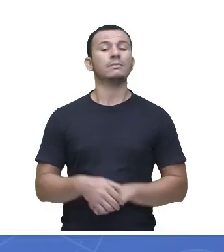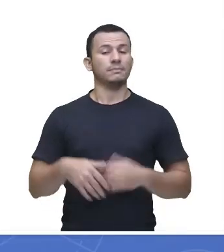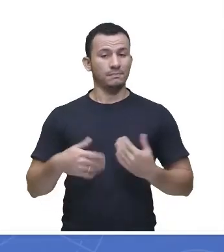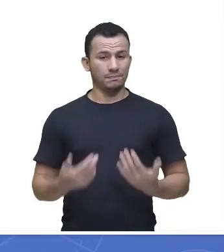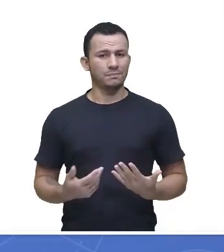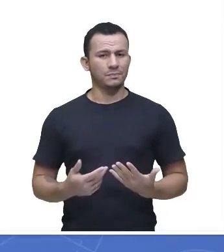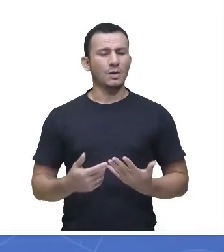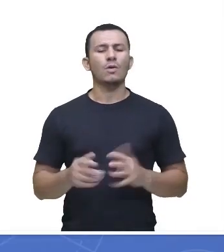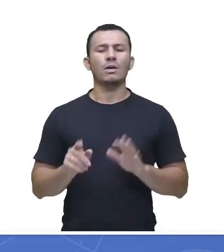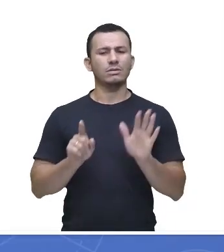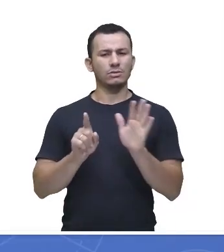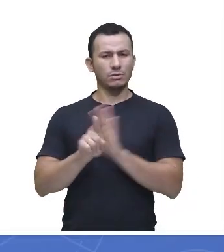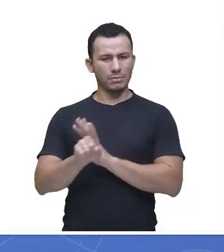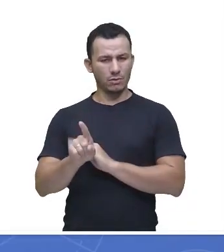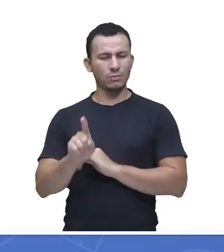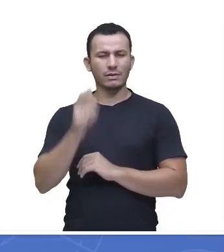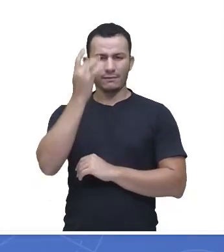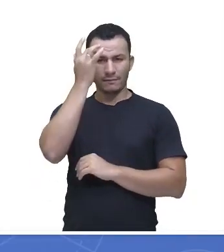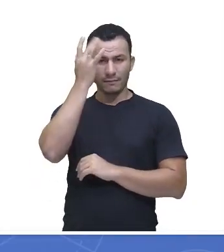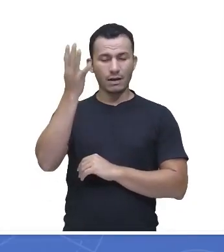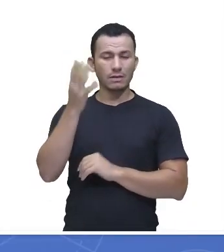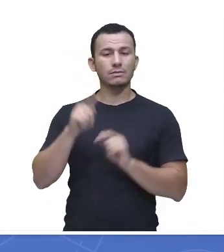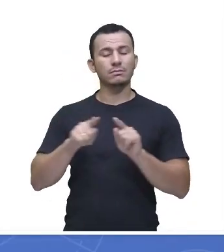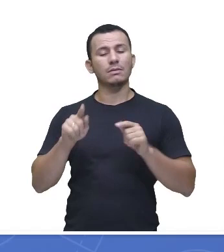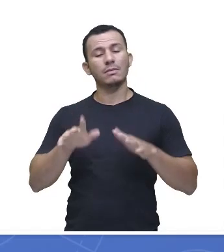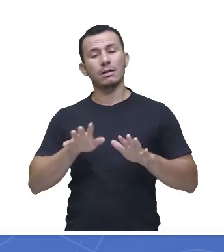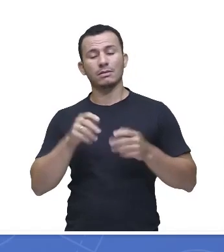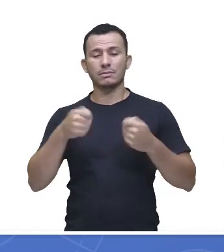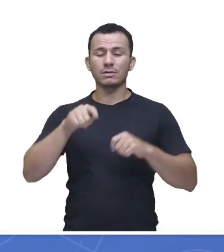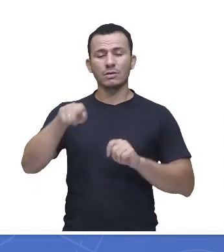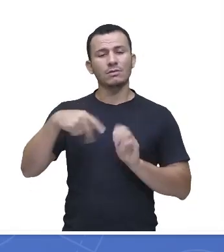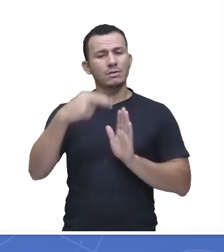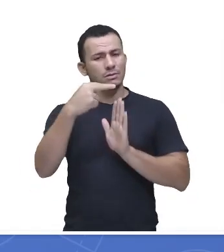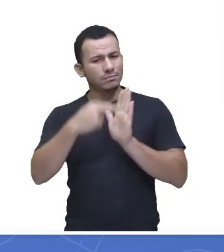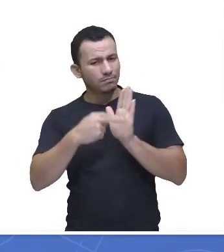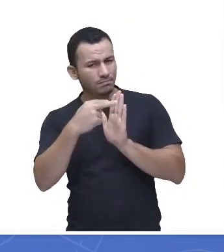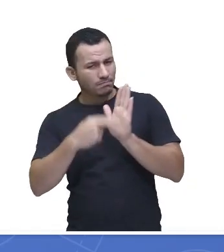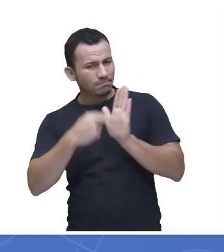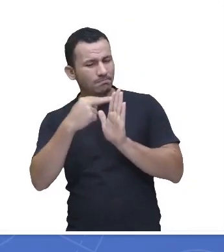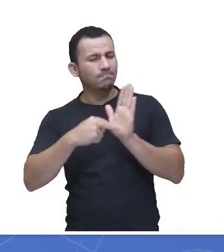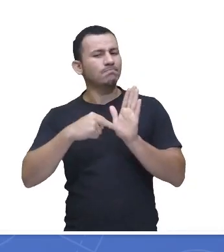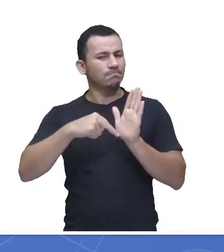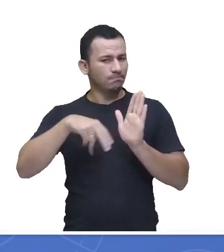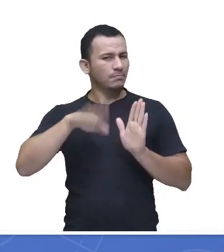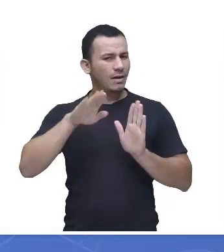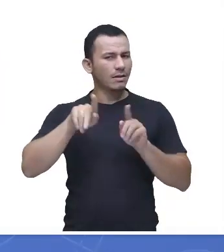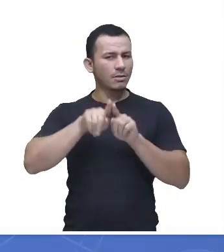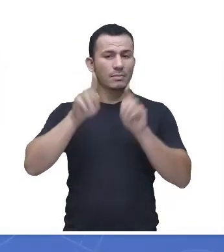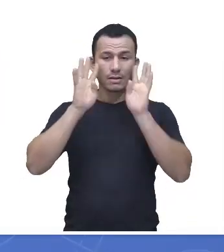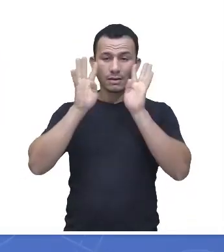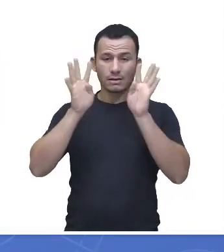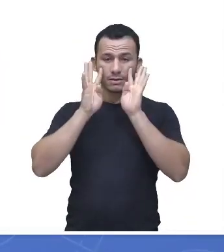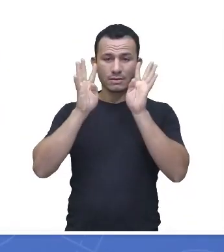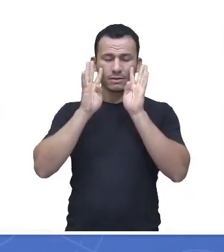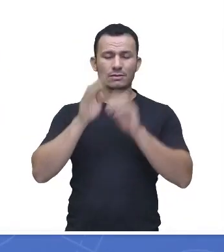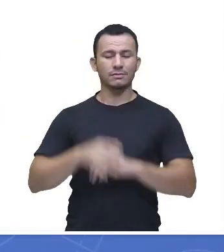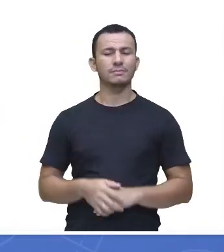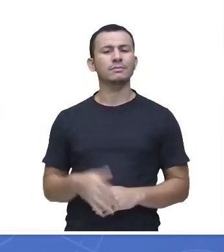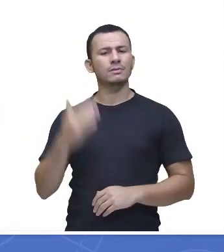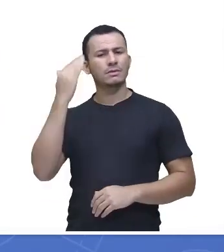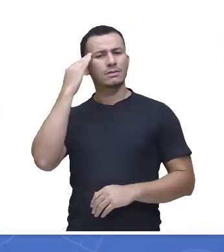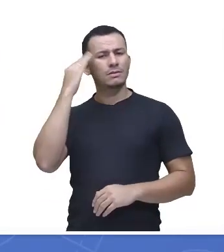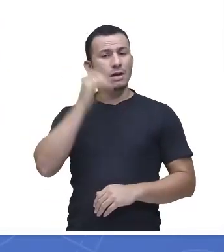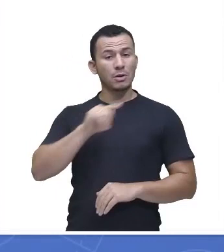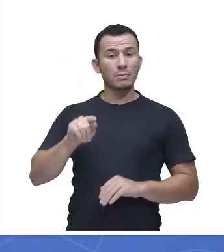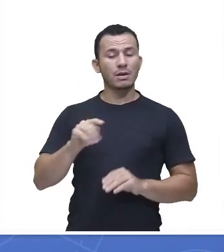Olha, essa é bem fácil, mas exige de você um pouquinho de leitura e de atenção. Vamos lá. Você sabe,